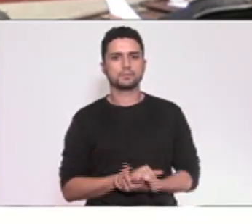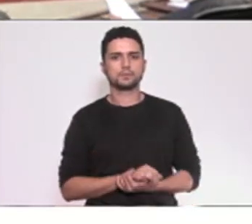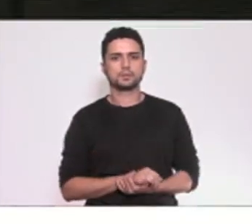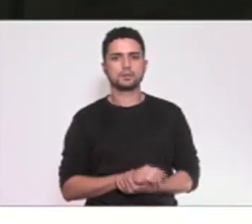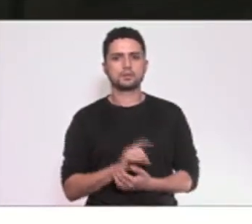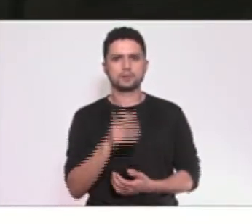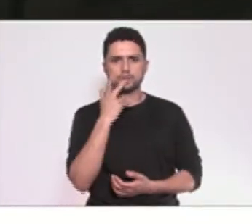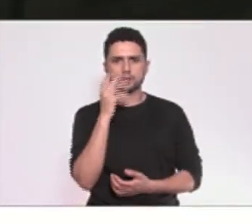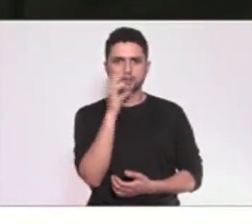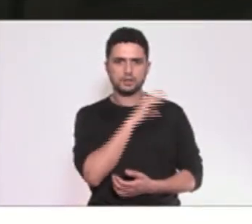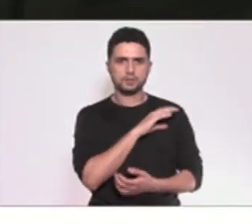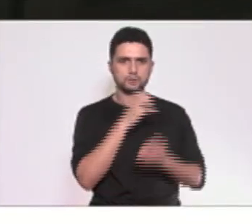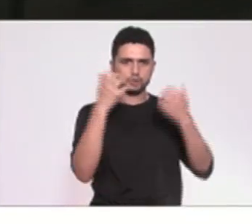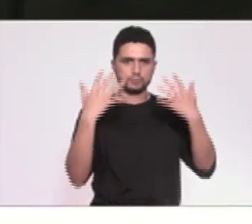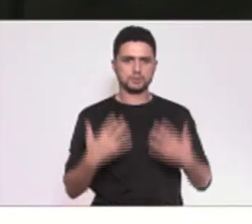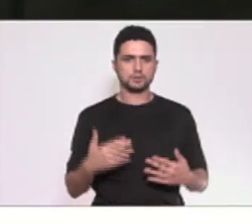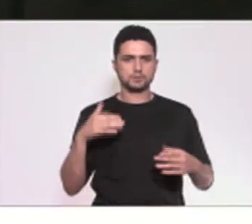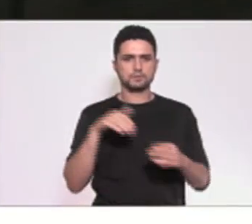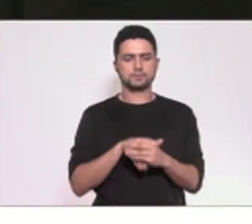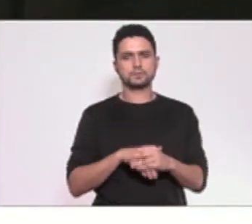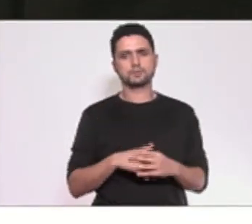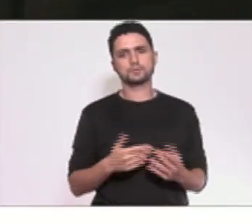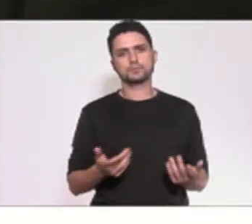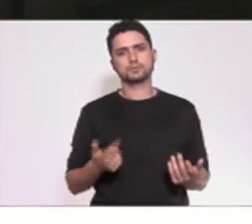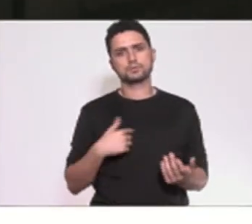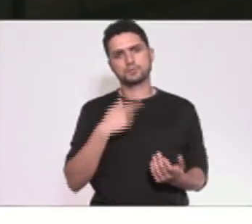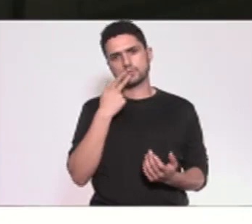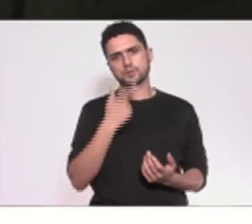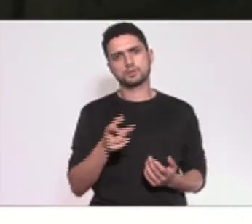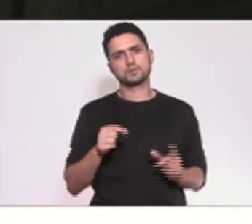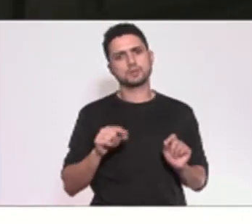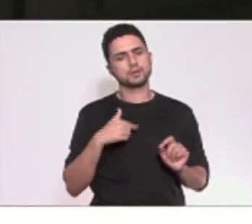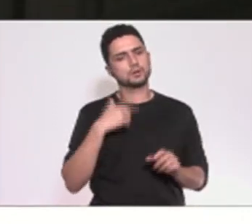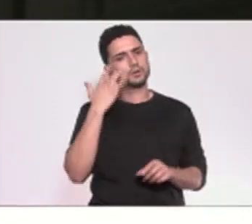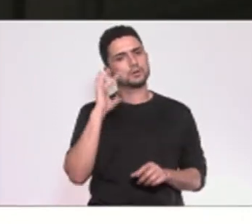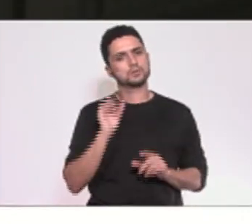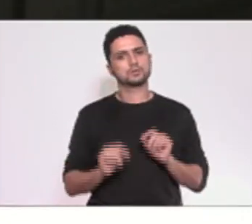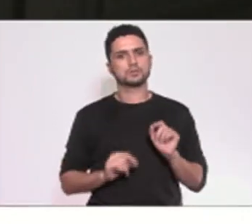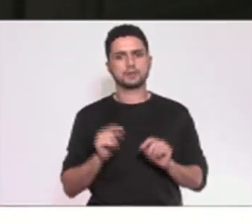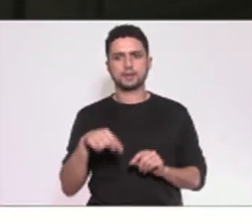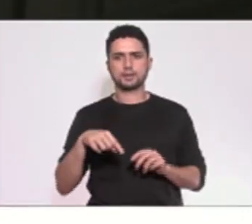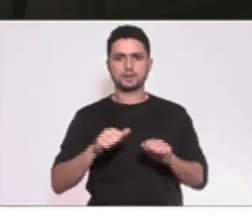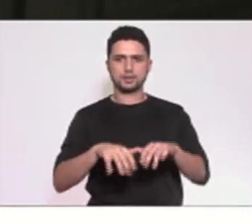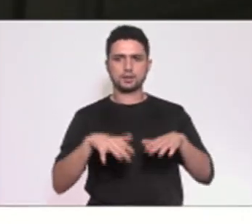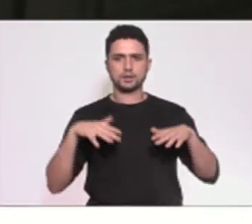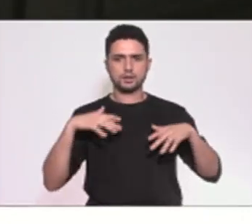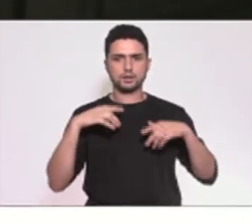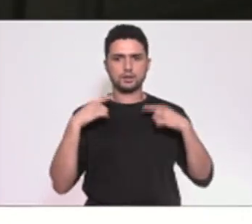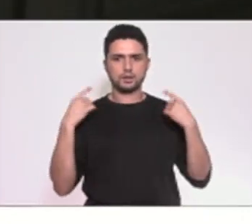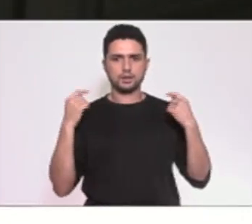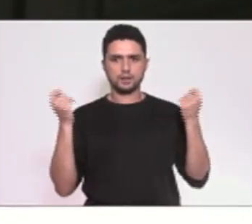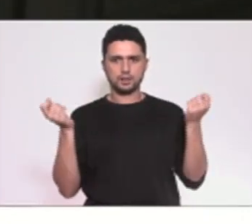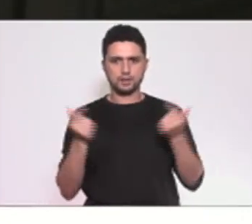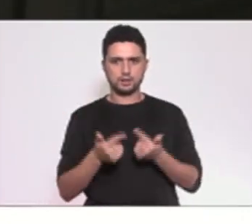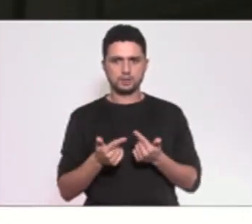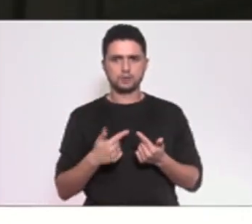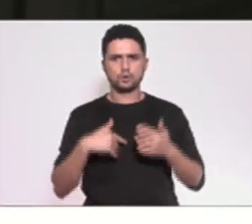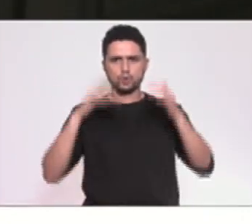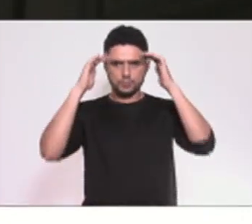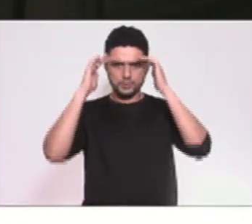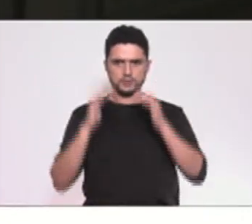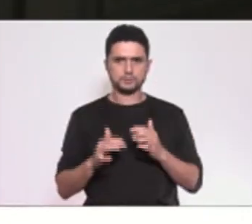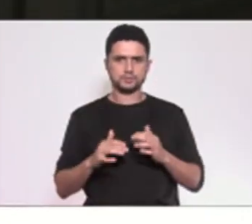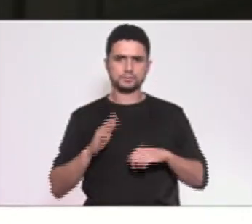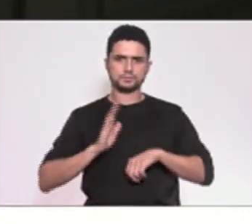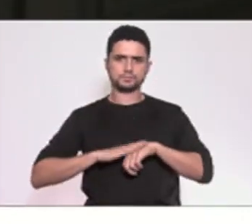a justificativa de voto, dizer que eu acho que essa casa aqui cumpriu aqui um papel que,